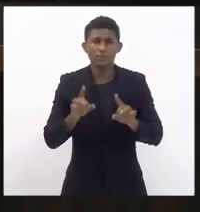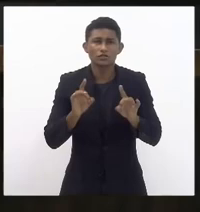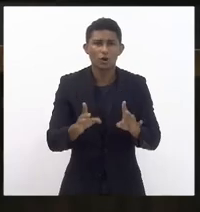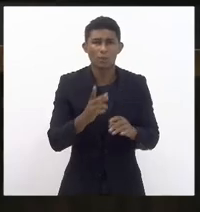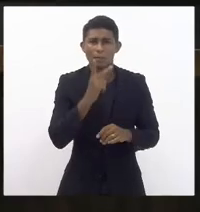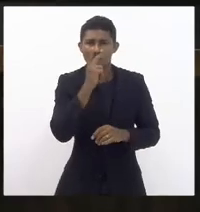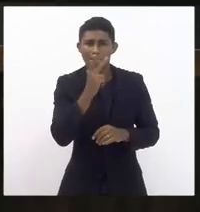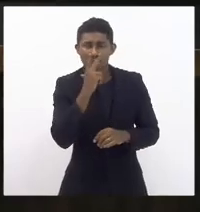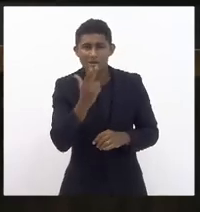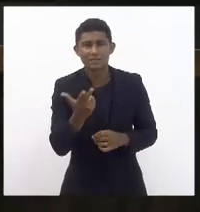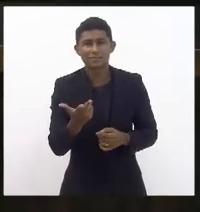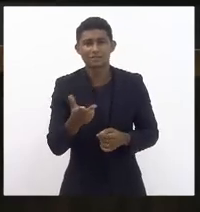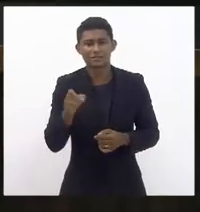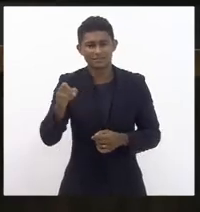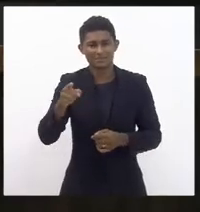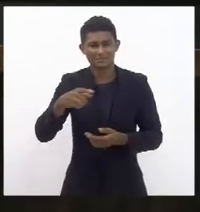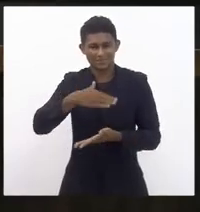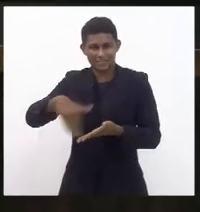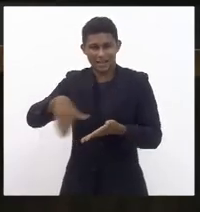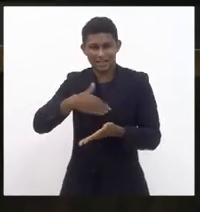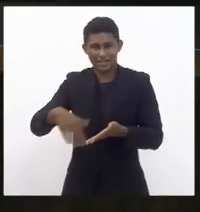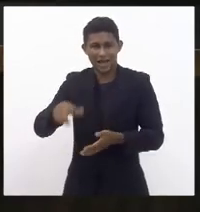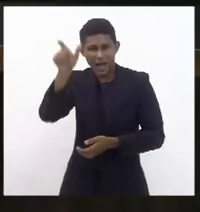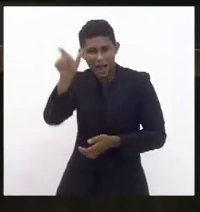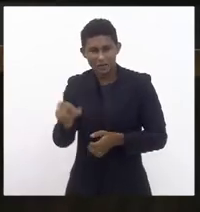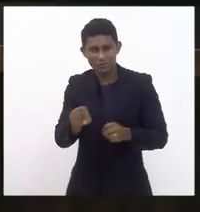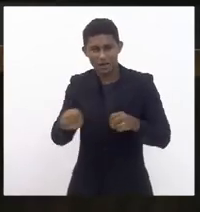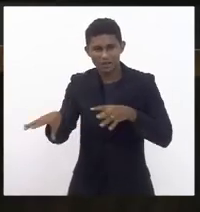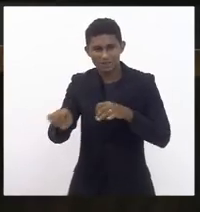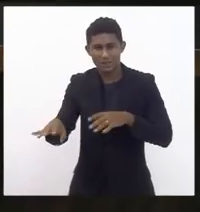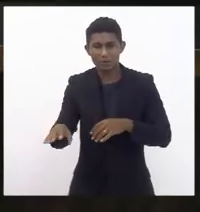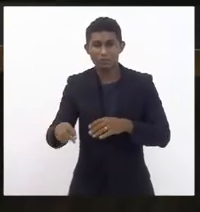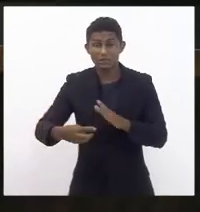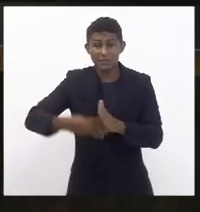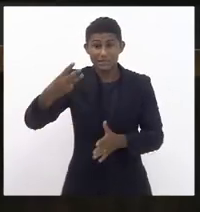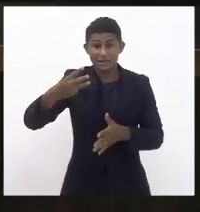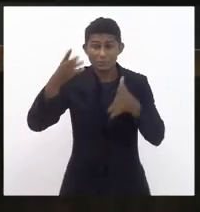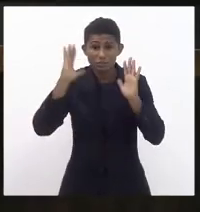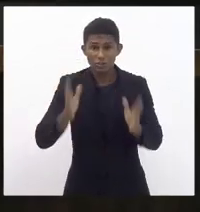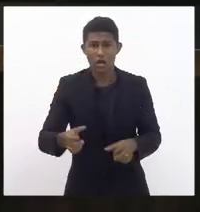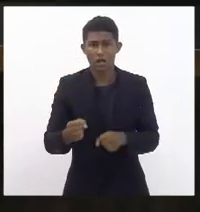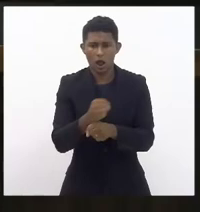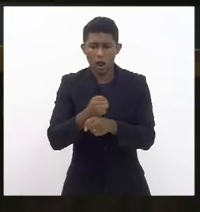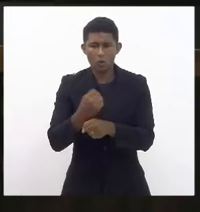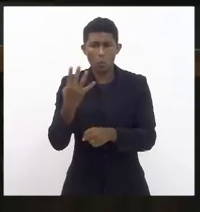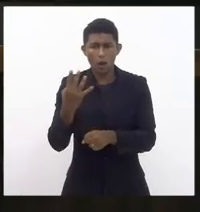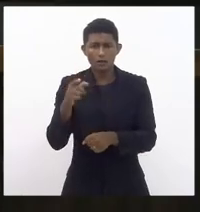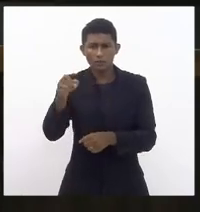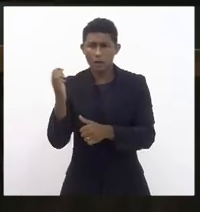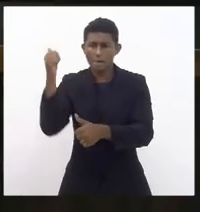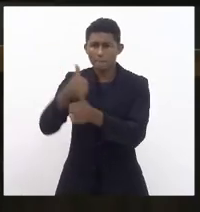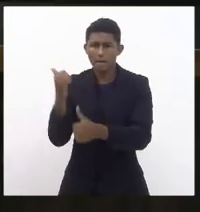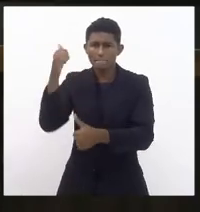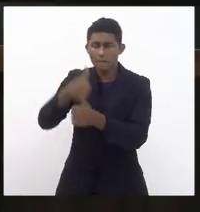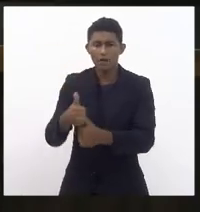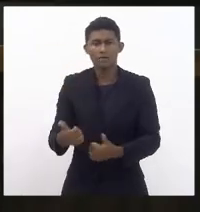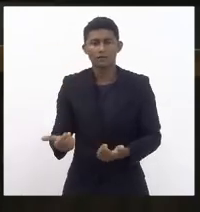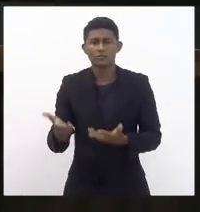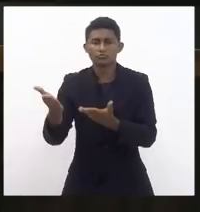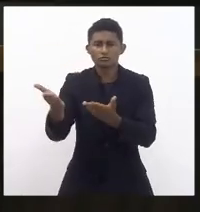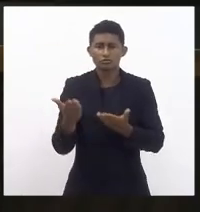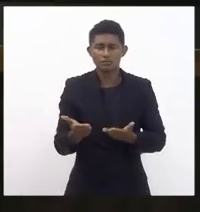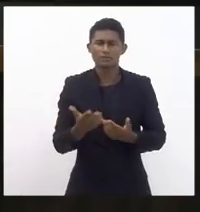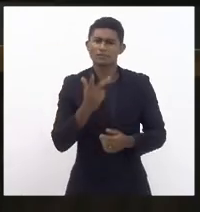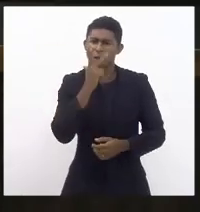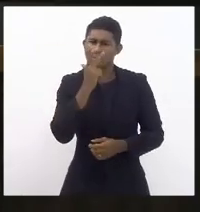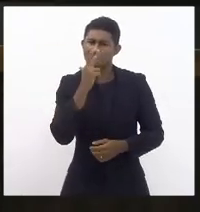o terceiro secretário há quatro anos né que já anunciam aí né as peças de lenda